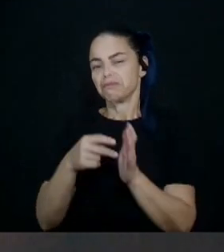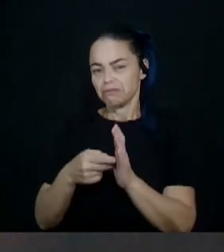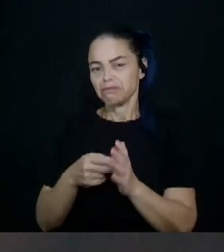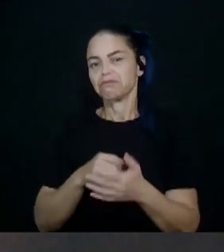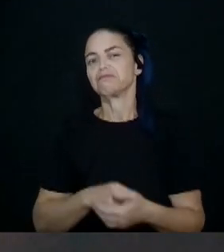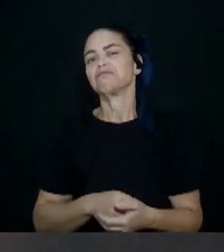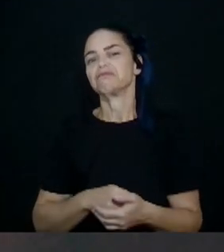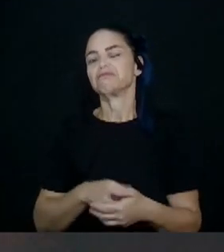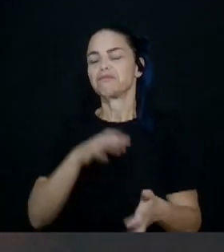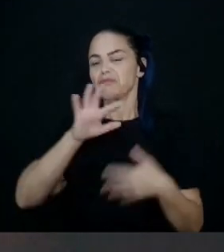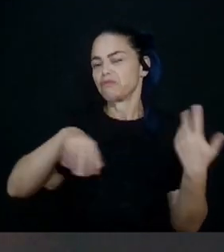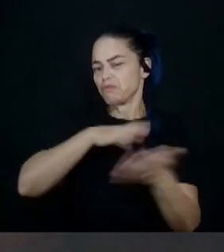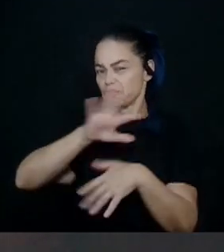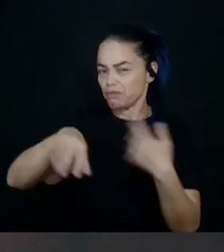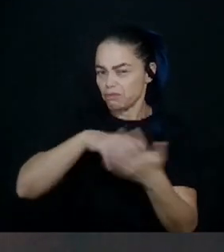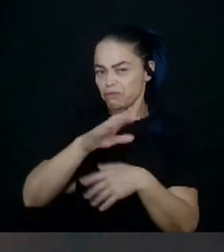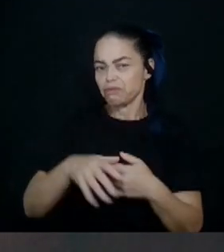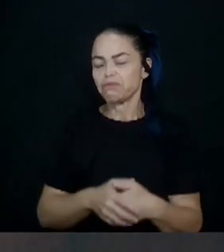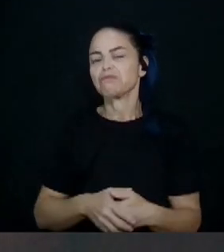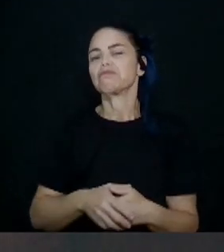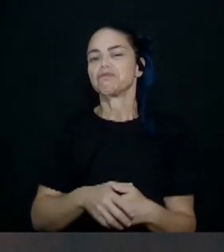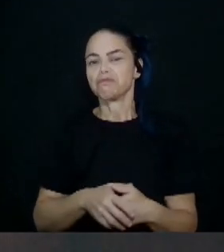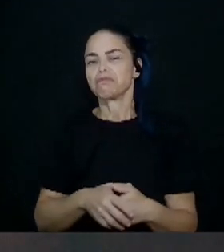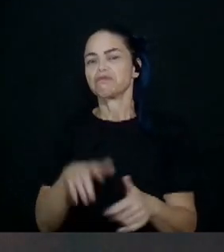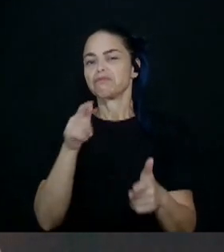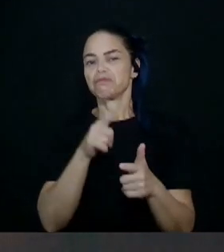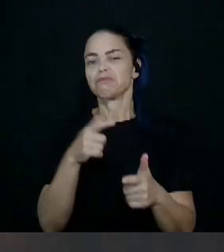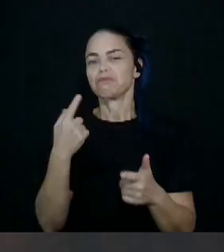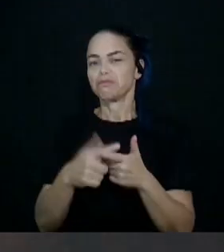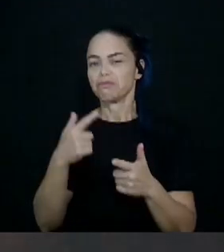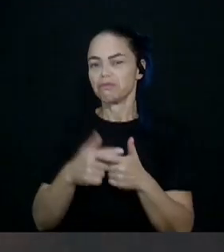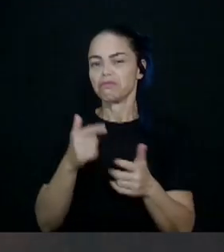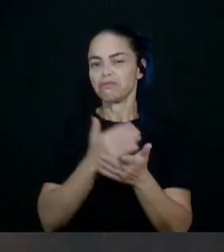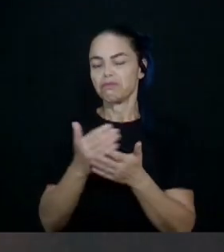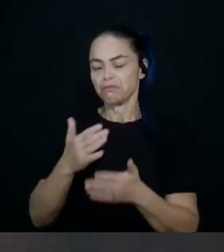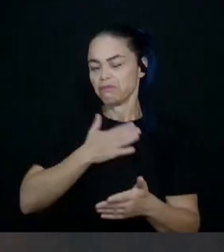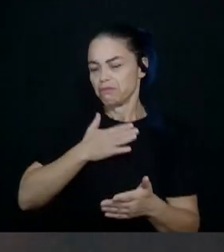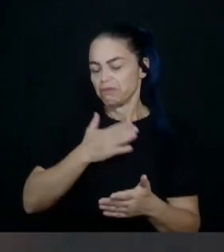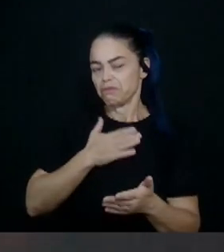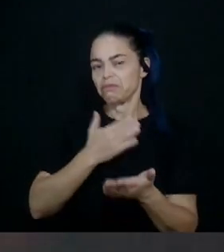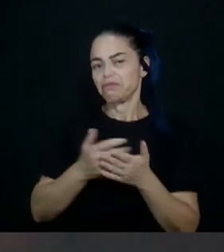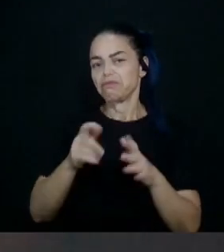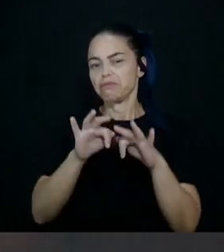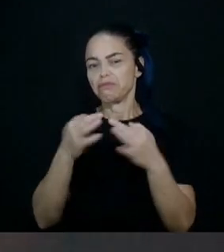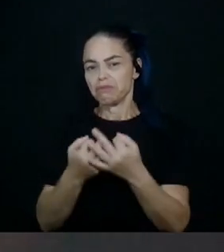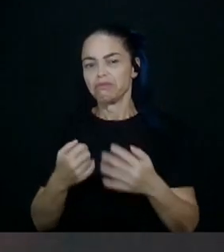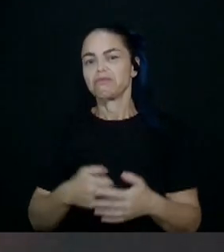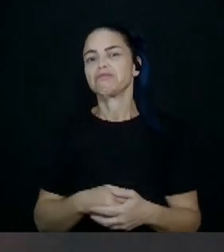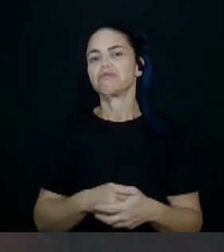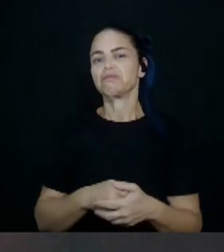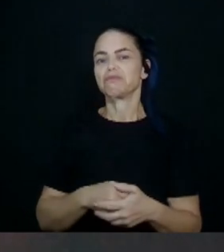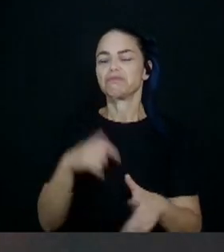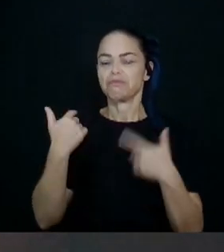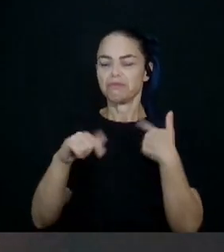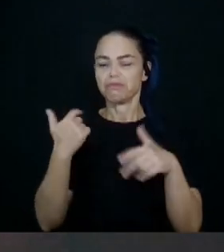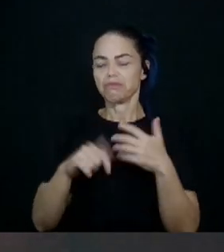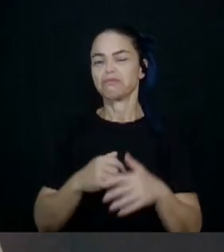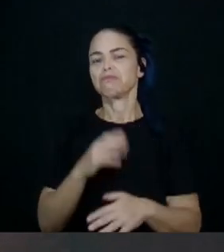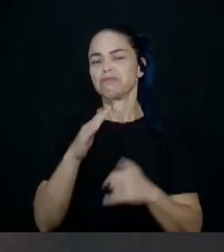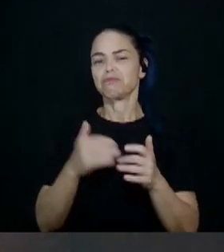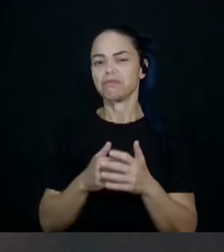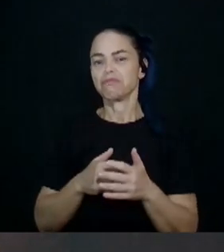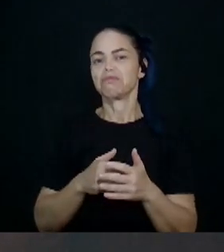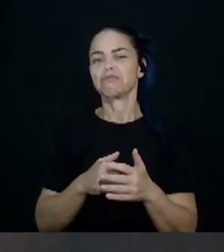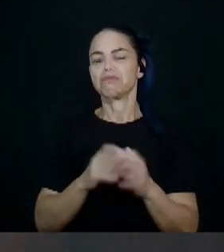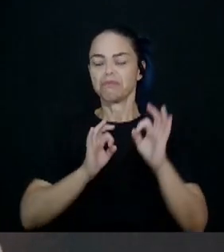caos, o que é a situação, porque começa em mim, começa na minha família, começa no meu trabalho, começa em tudo. Quer dizer, eu